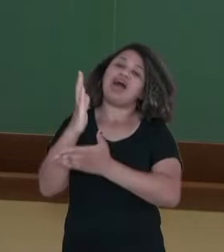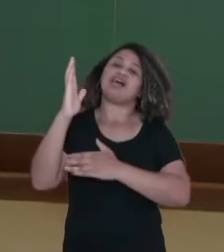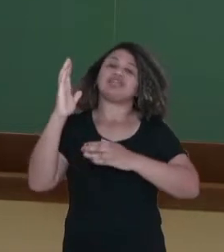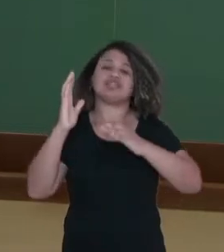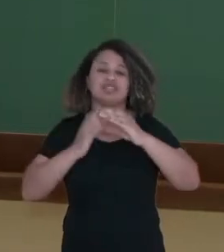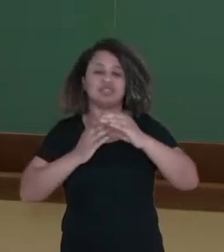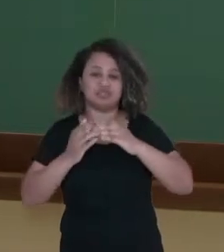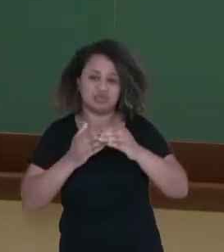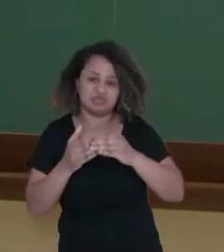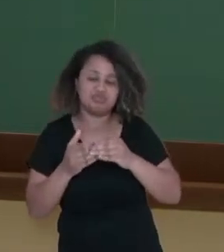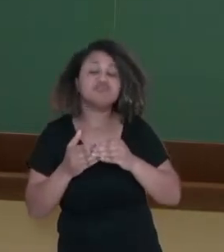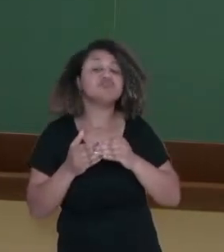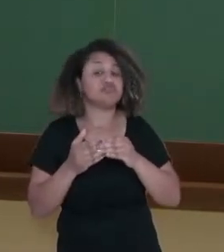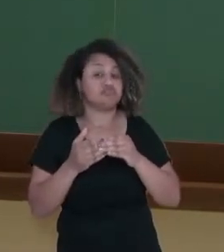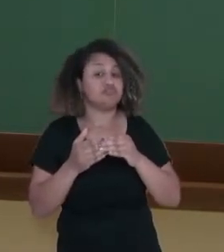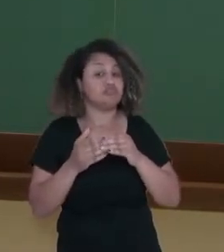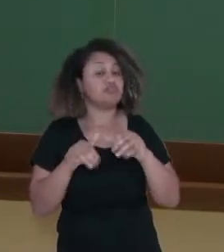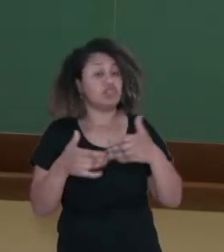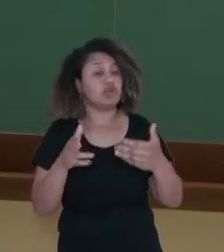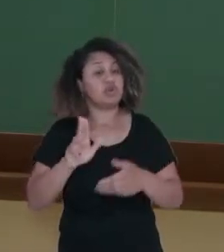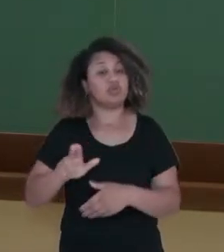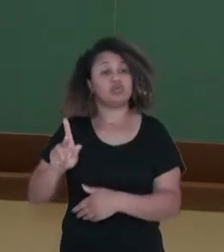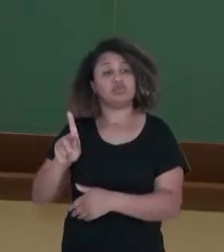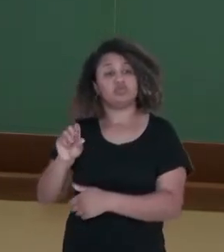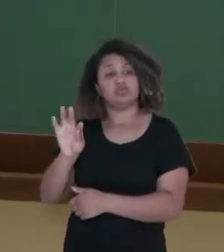concluindo uma ideia. Utilizo portanto.